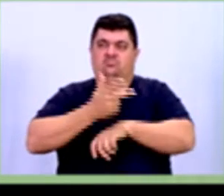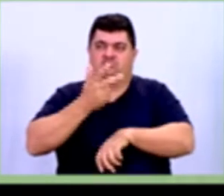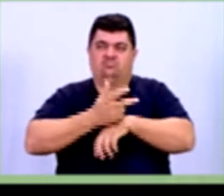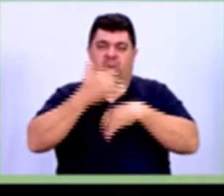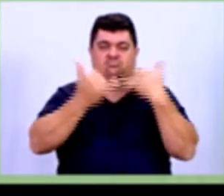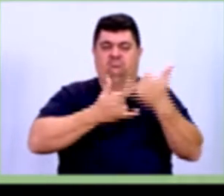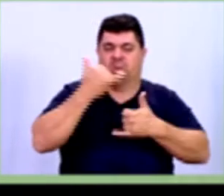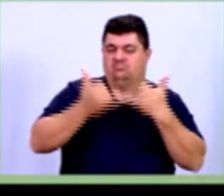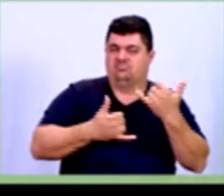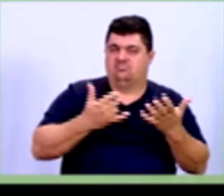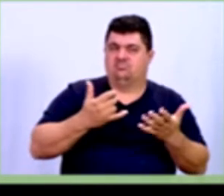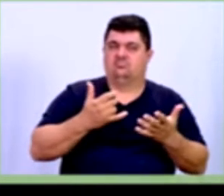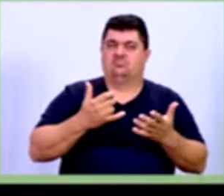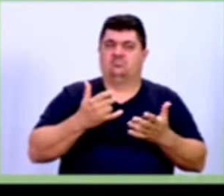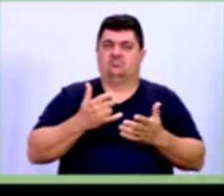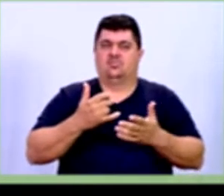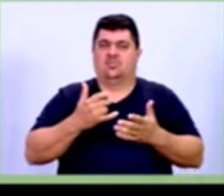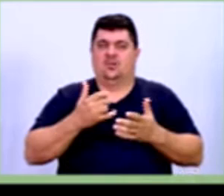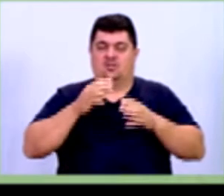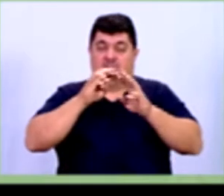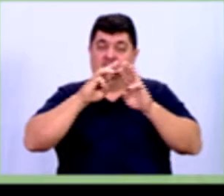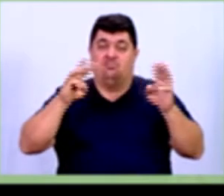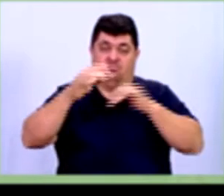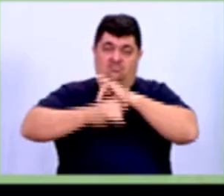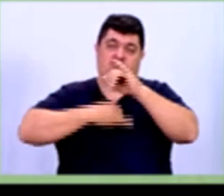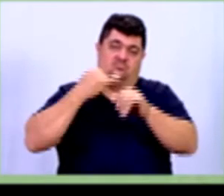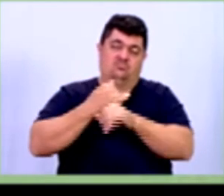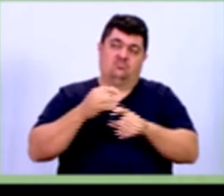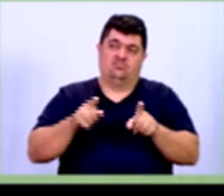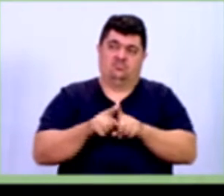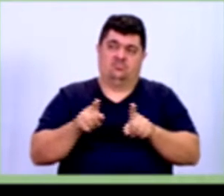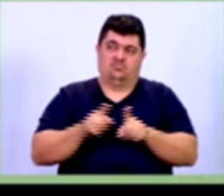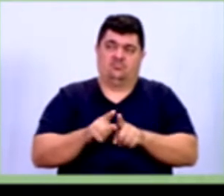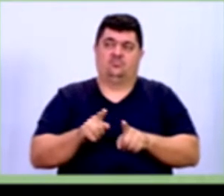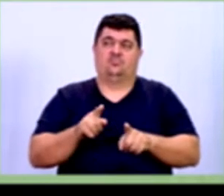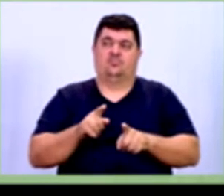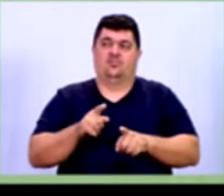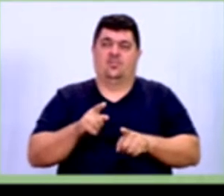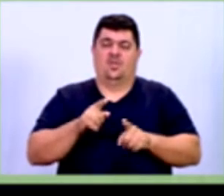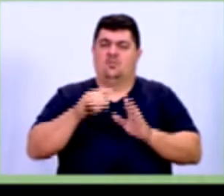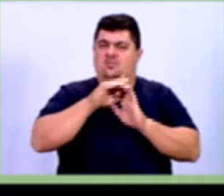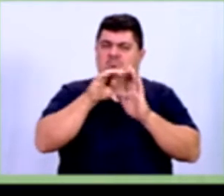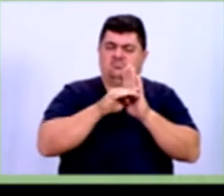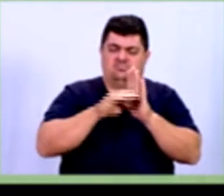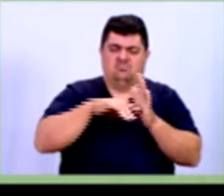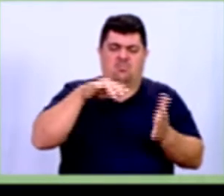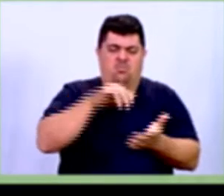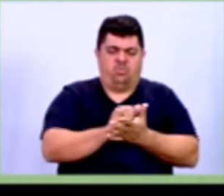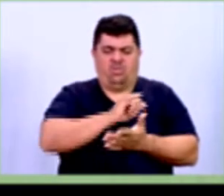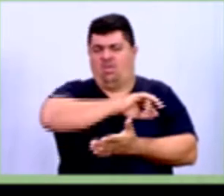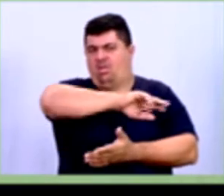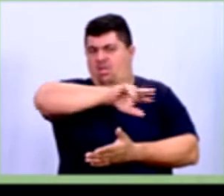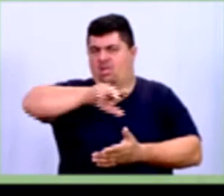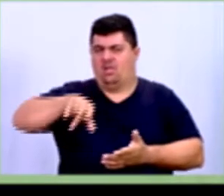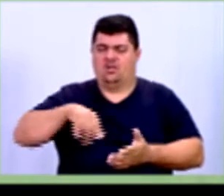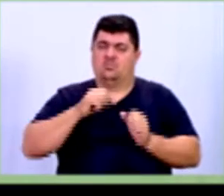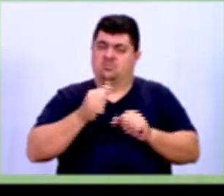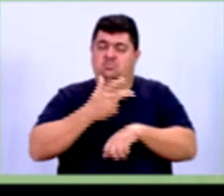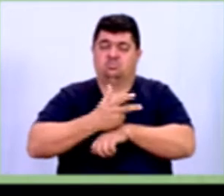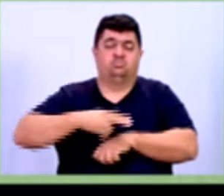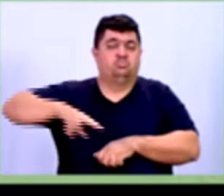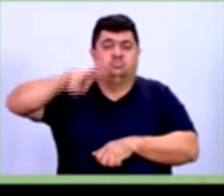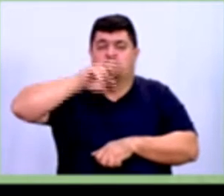de animações, online ou não, áudios, software, e são diversos exemplos de recursos